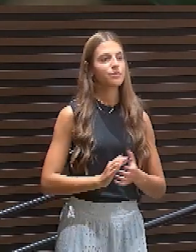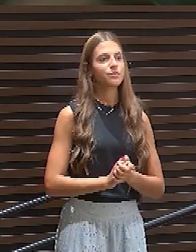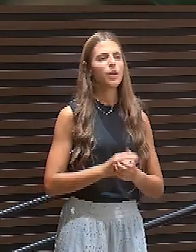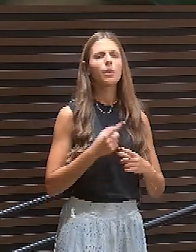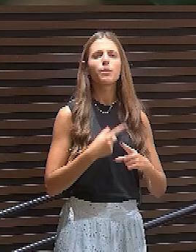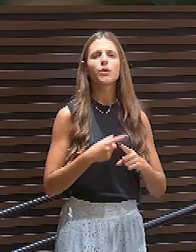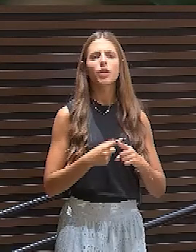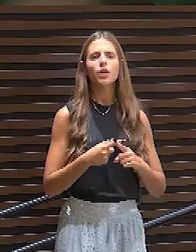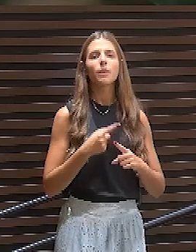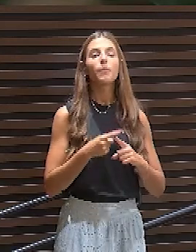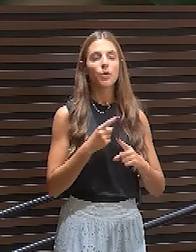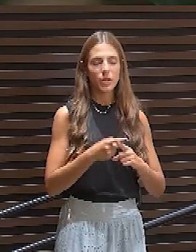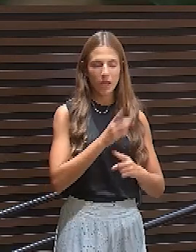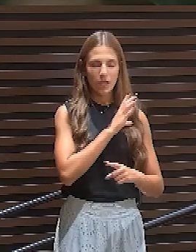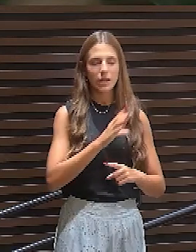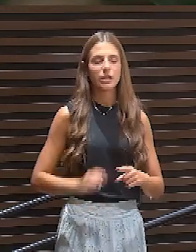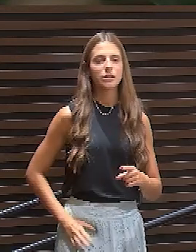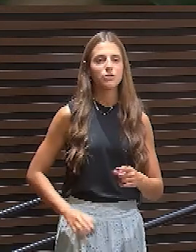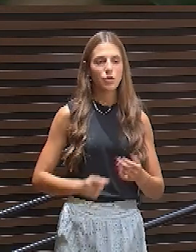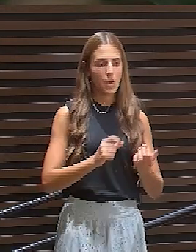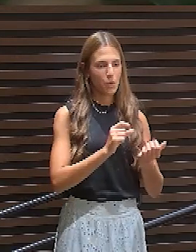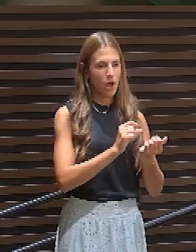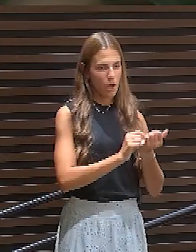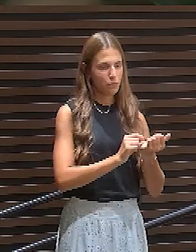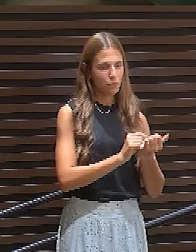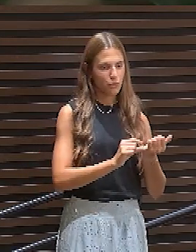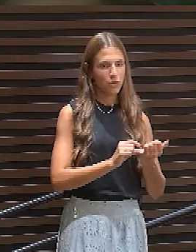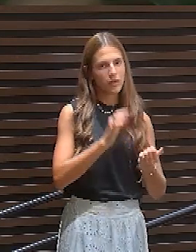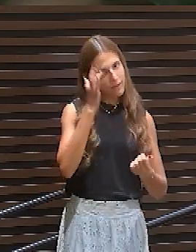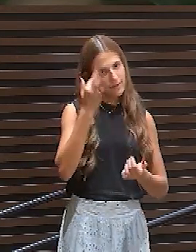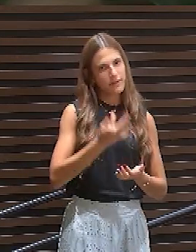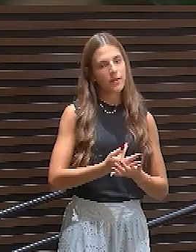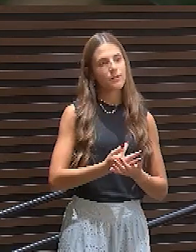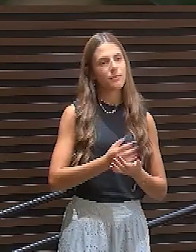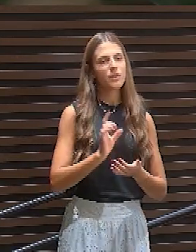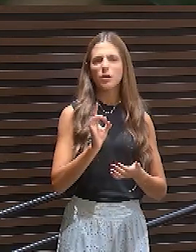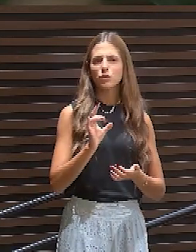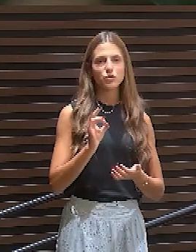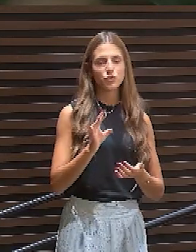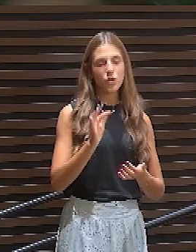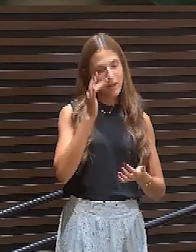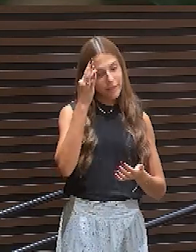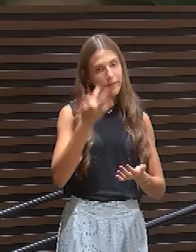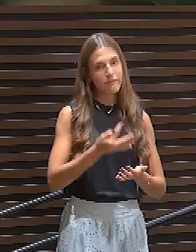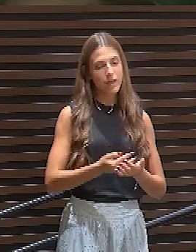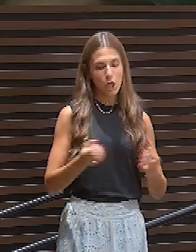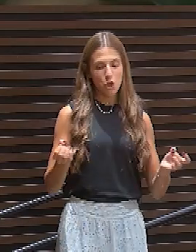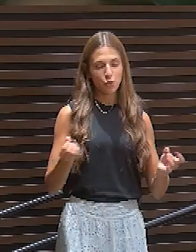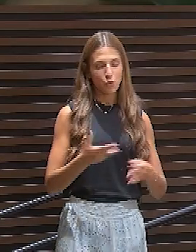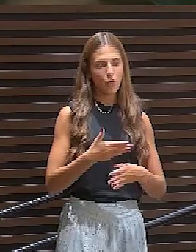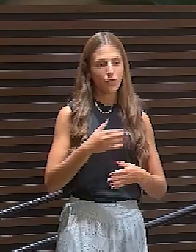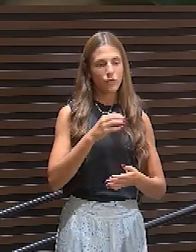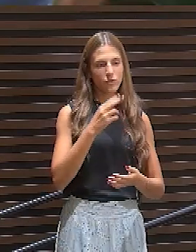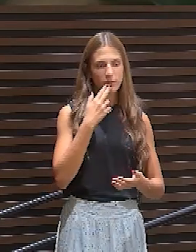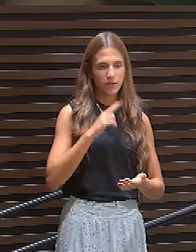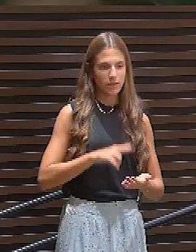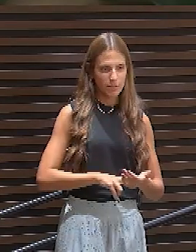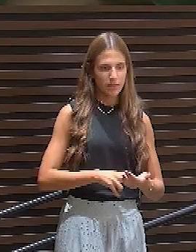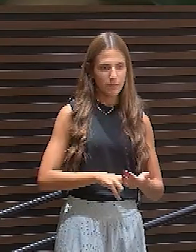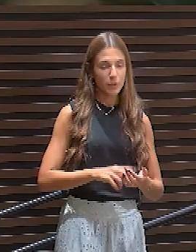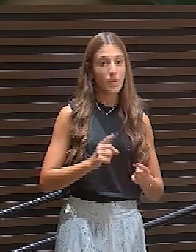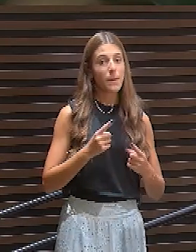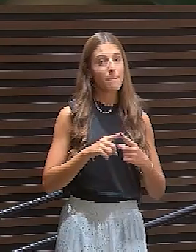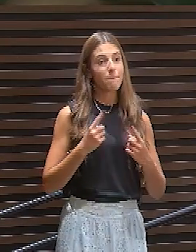Porque Cristo é o autor da fé. Ele não é só autor da fé no Novo Testamento, ele é o autor da fé no Velho